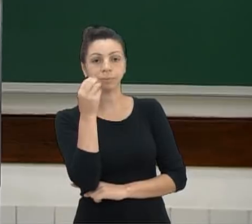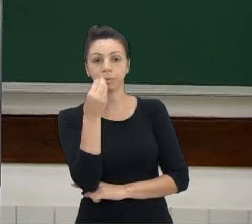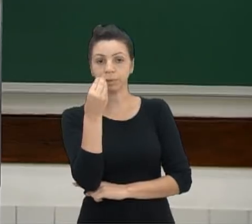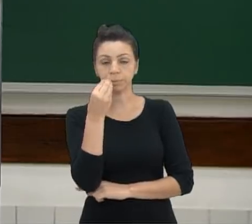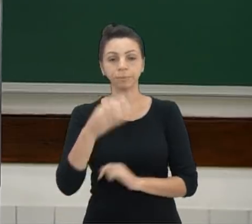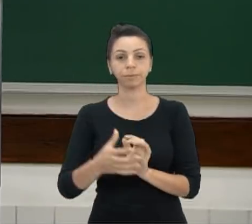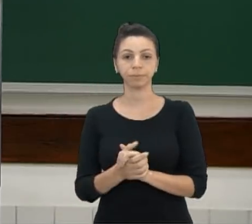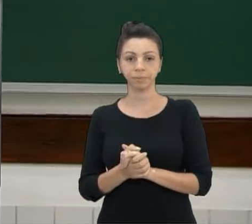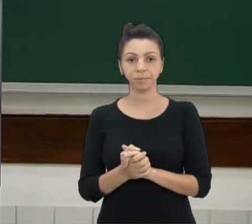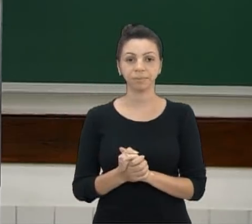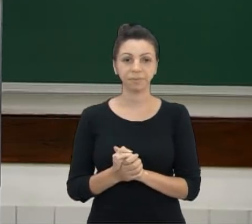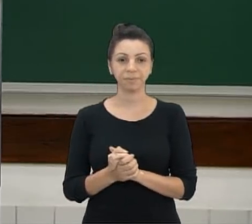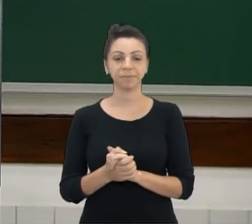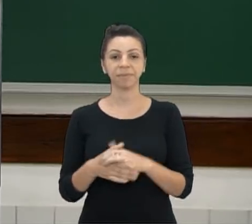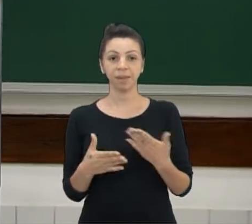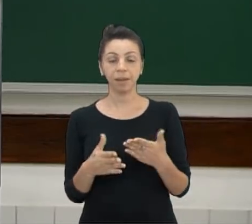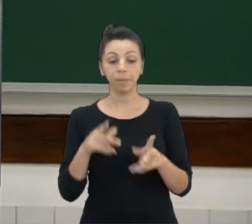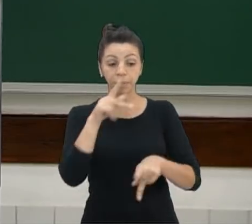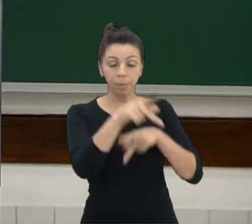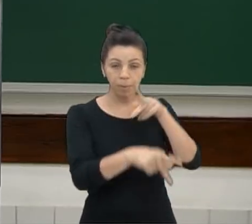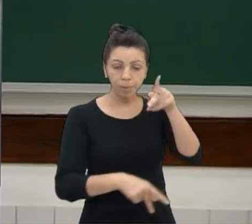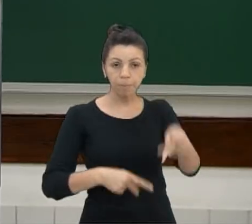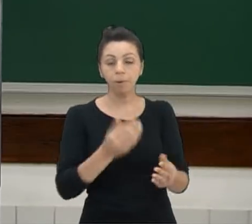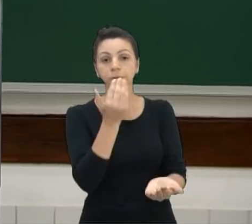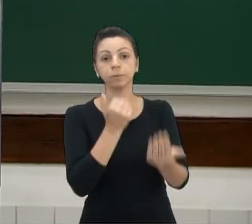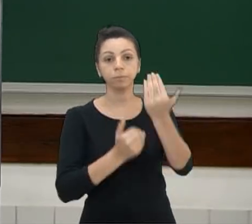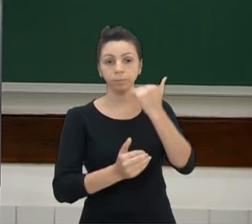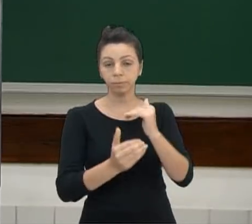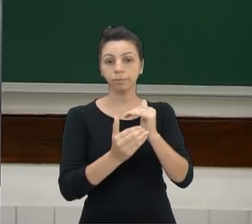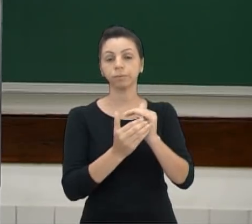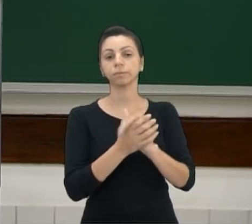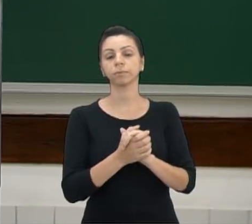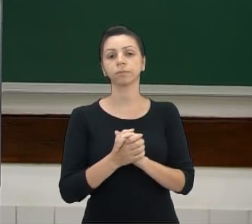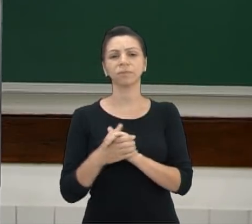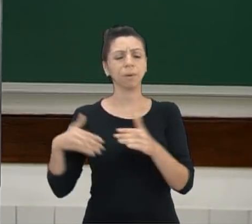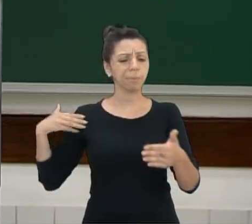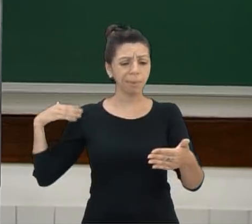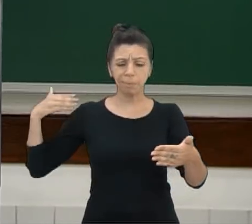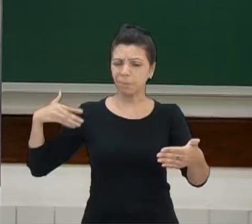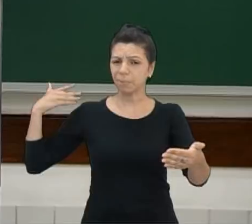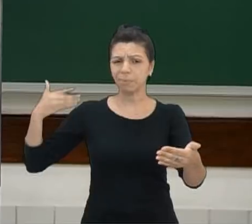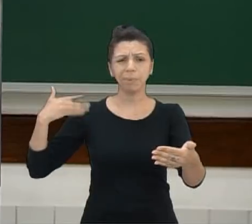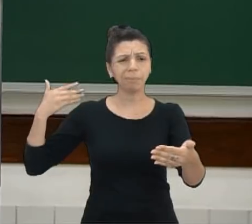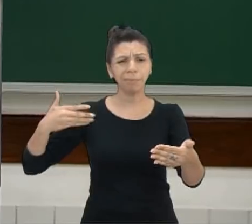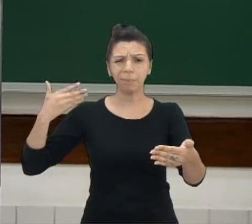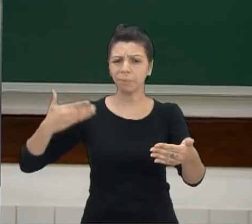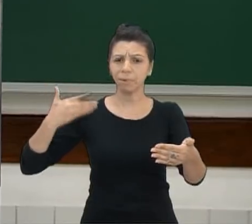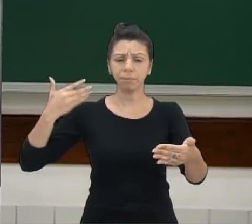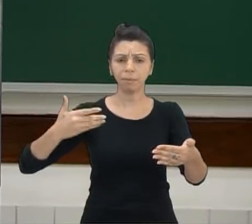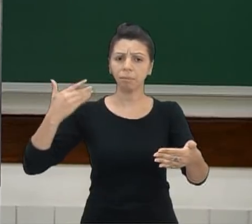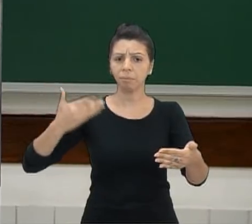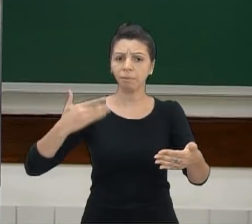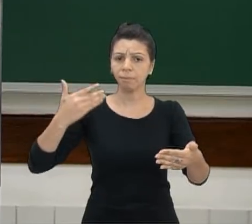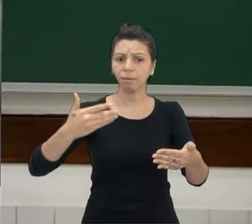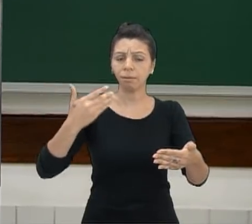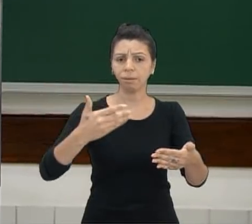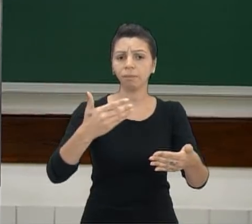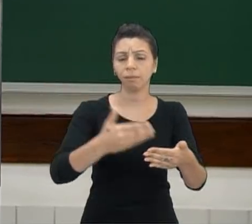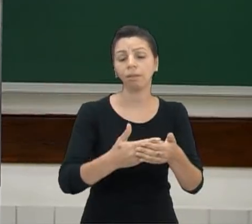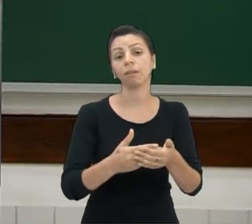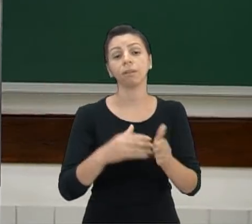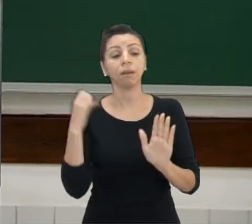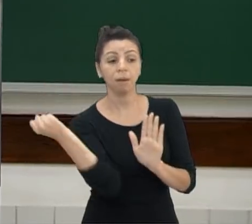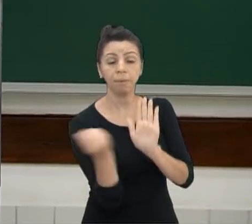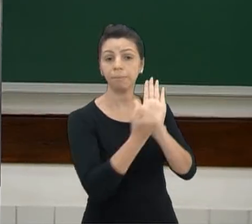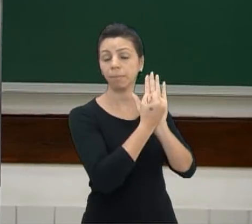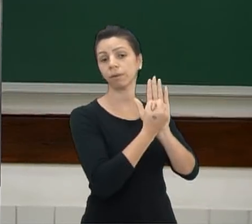ela é consumida por esses povos andinos durante séculos, desde que a civilização tem registro